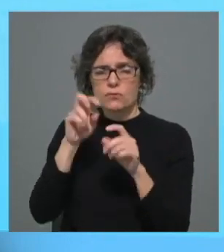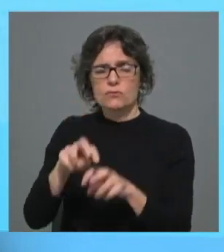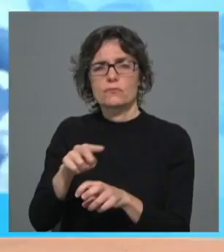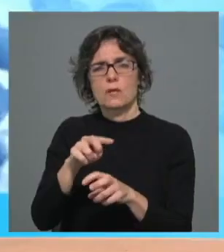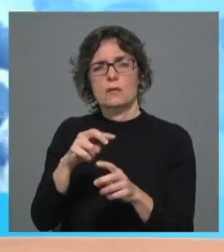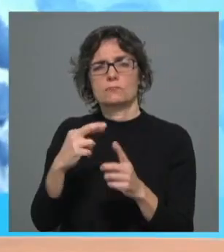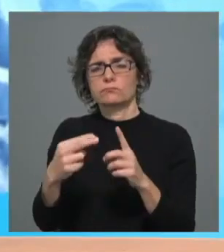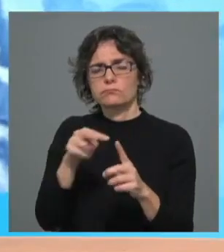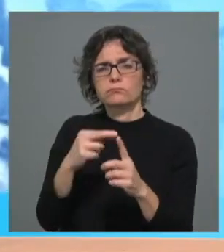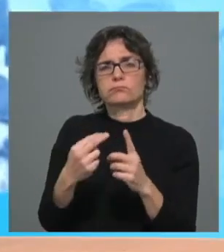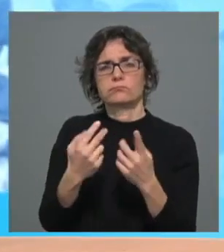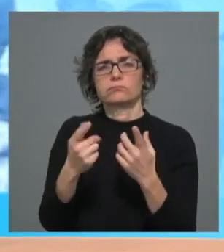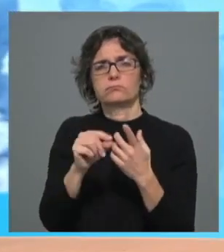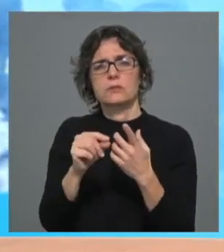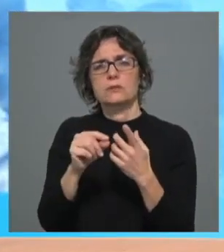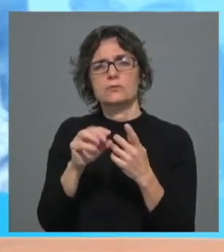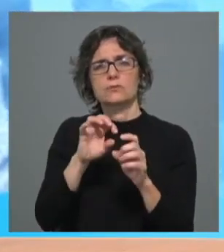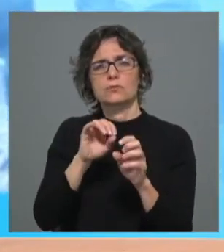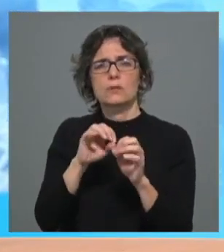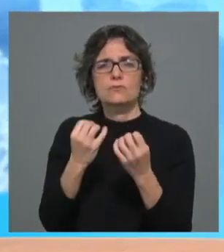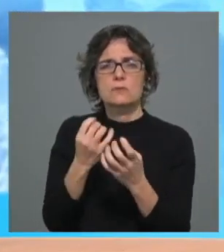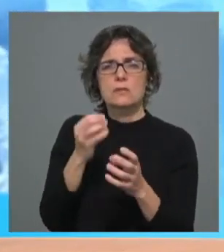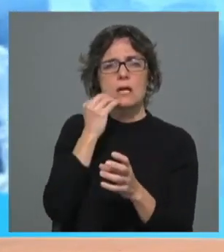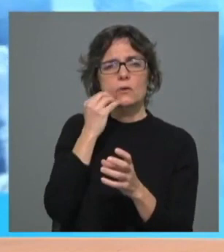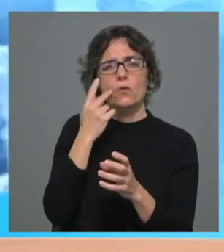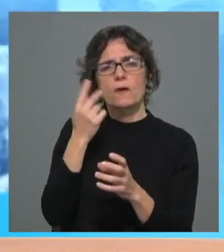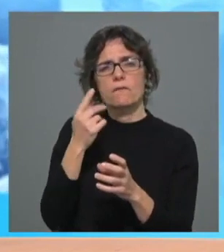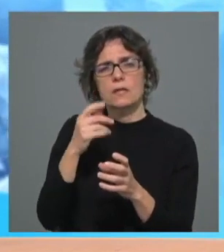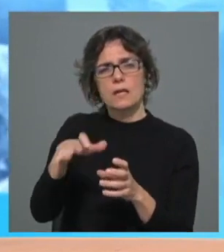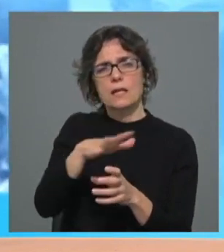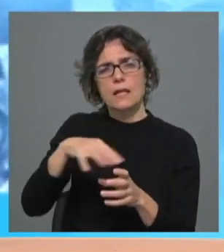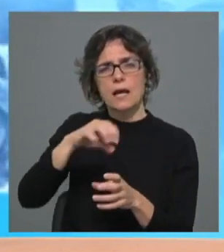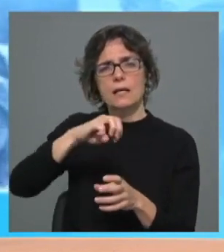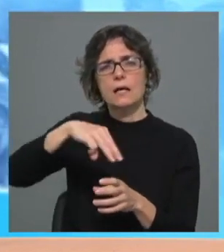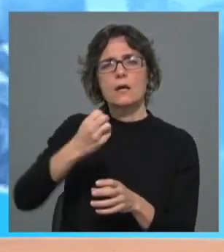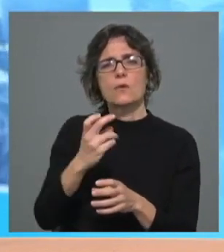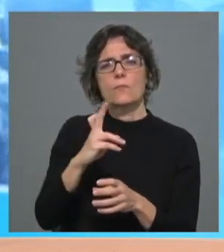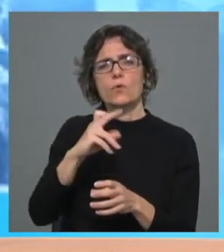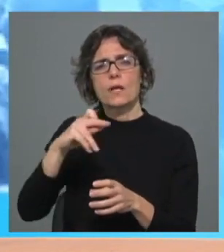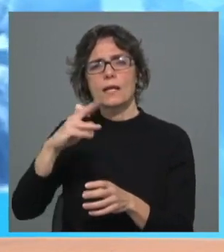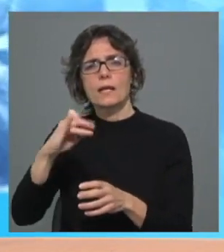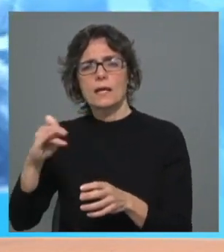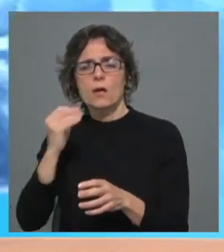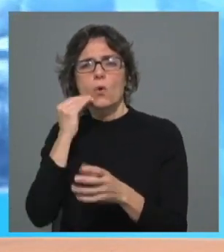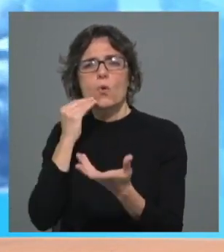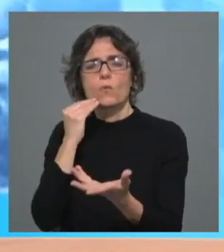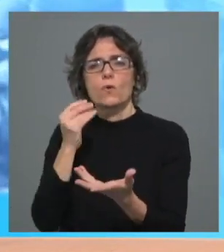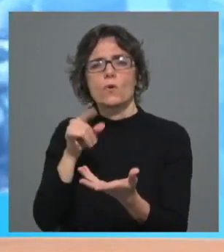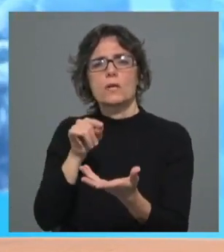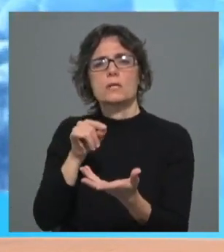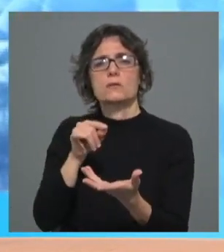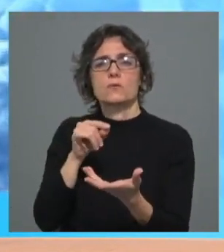sociológico como é que se caracterizava um pouco a vida da Marmoraria e ela muda de ano para ano não é eu diria até ela muda